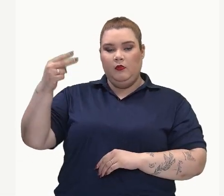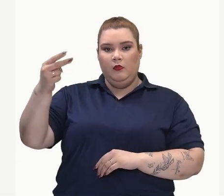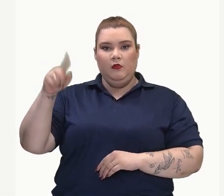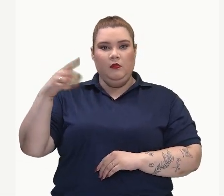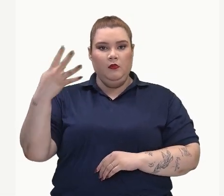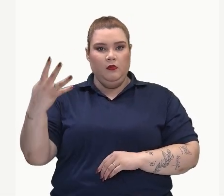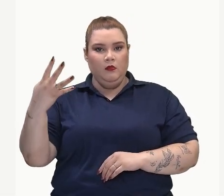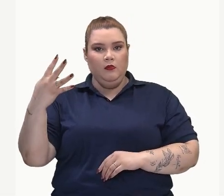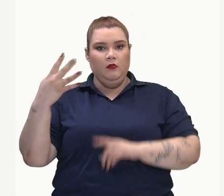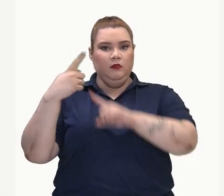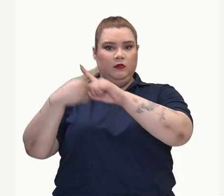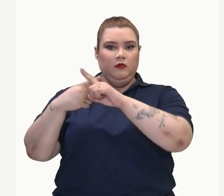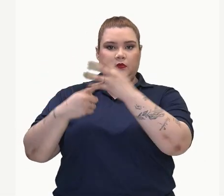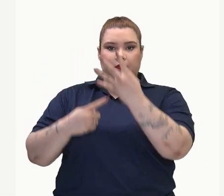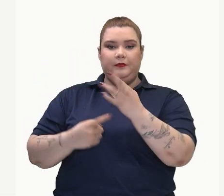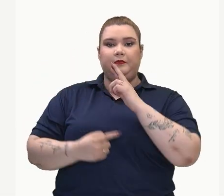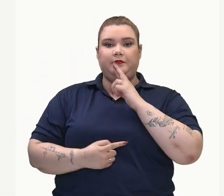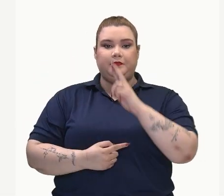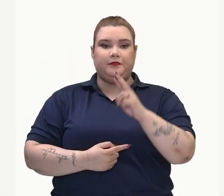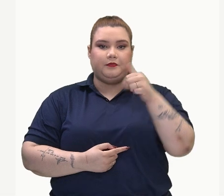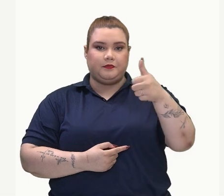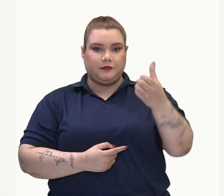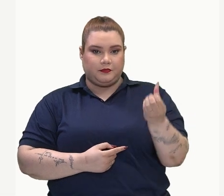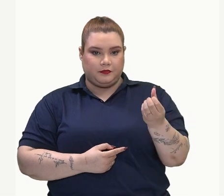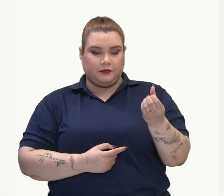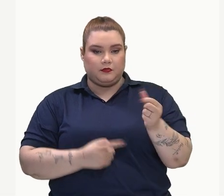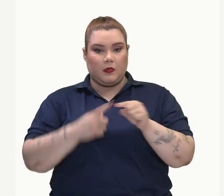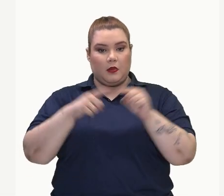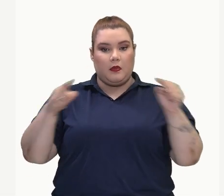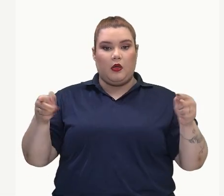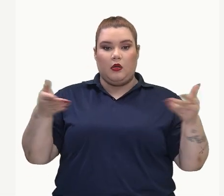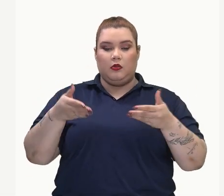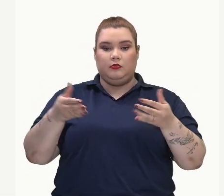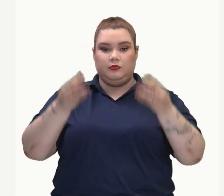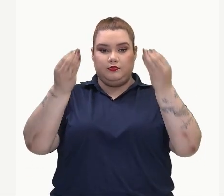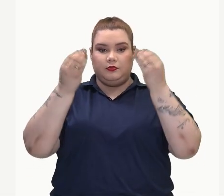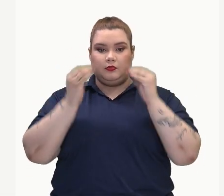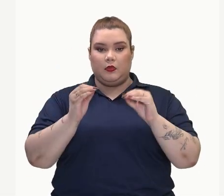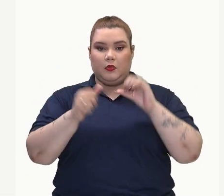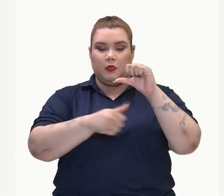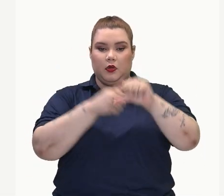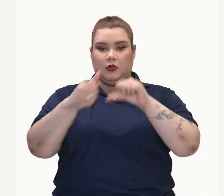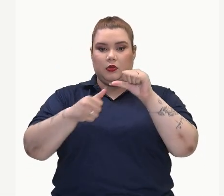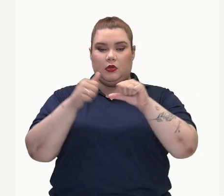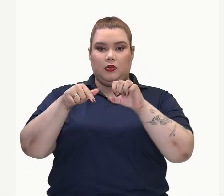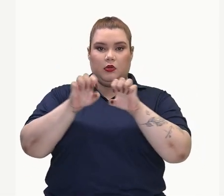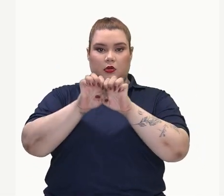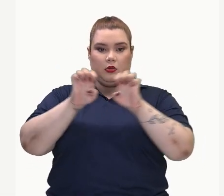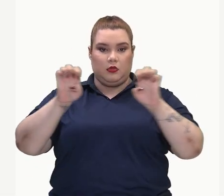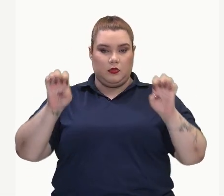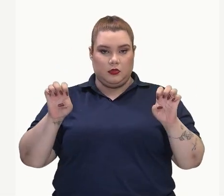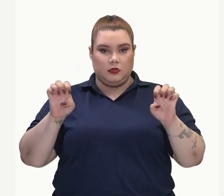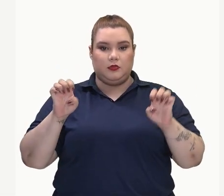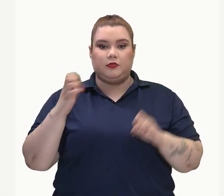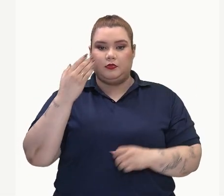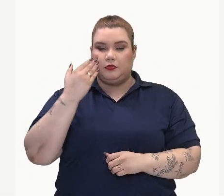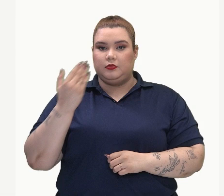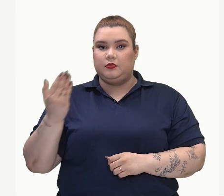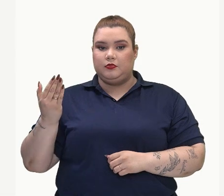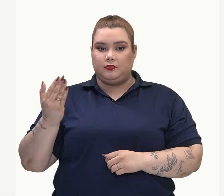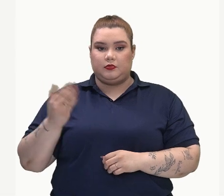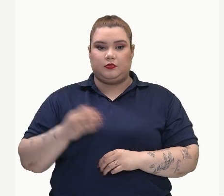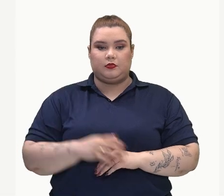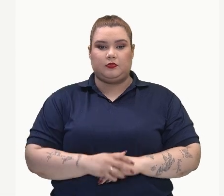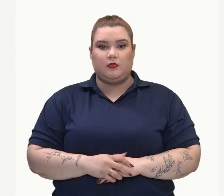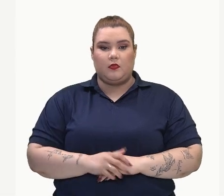que é 4 ao quadrado, que é 16. Agora, pessoal, basta substituir esses valores aqui na expressão.